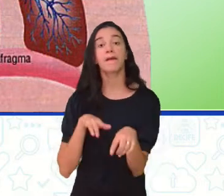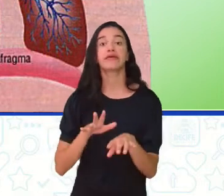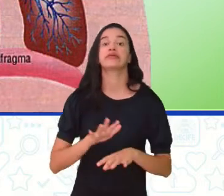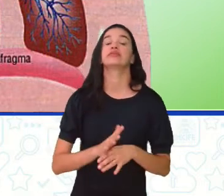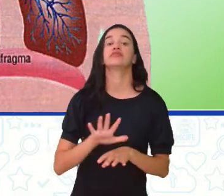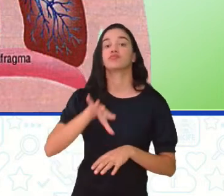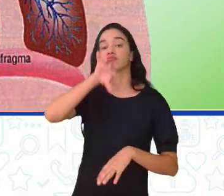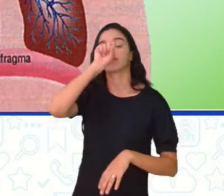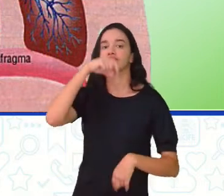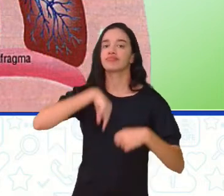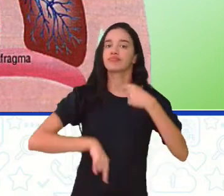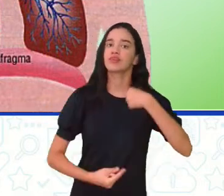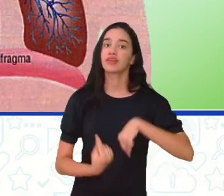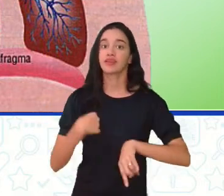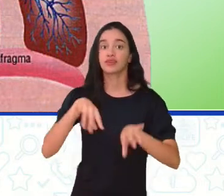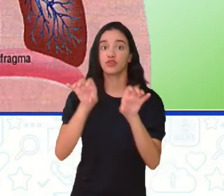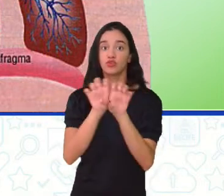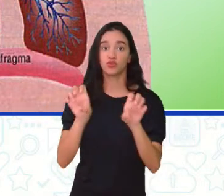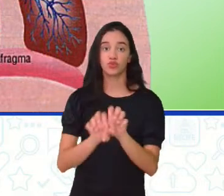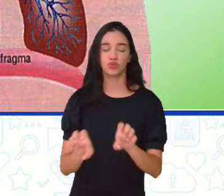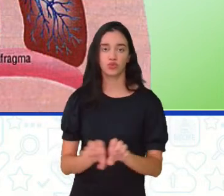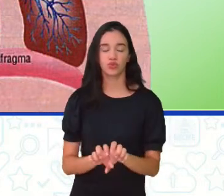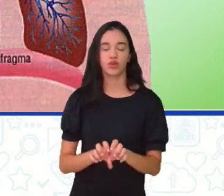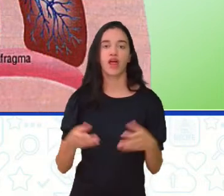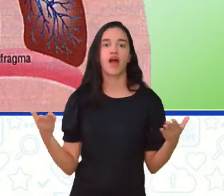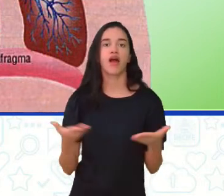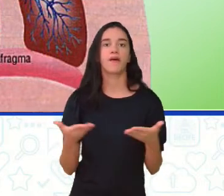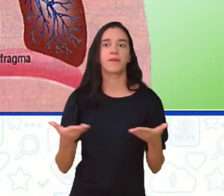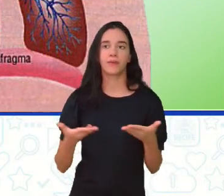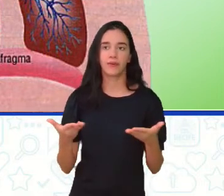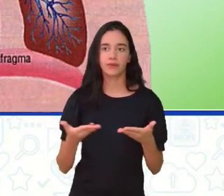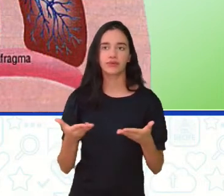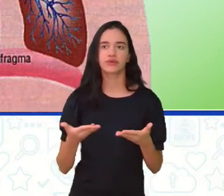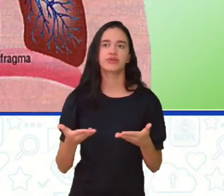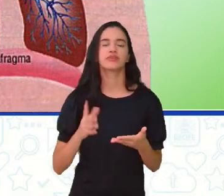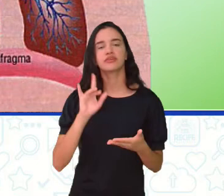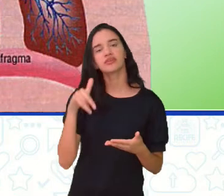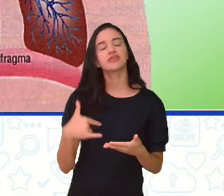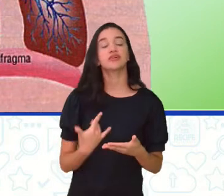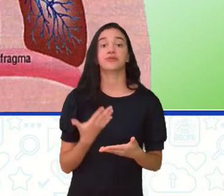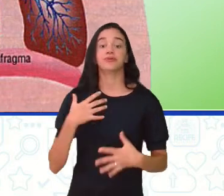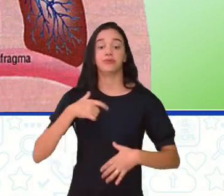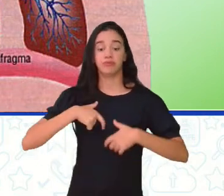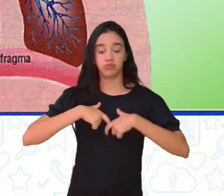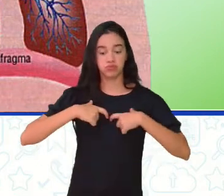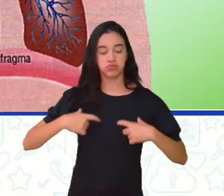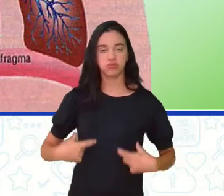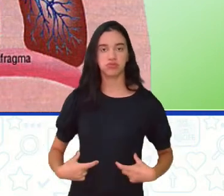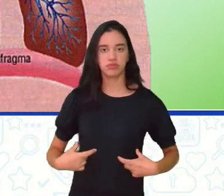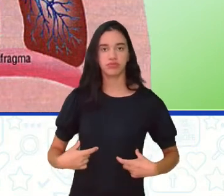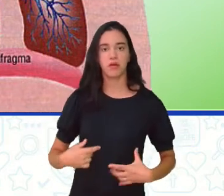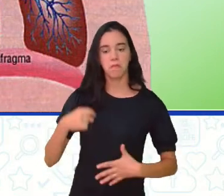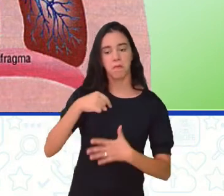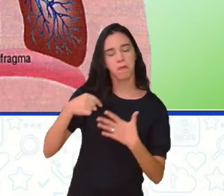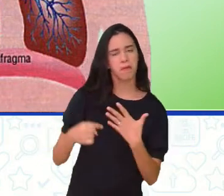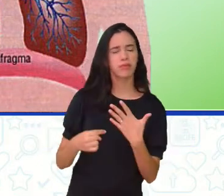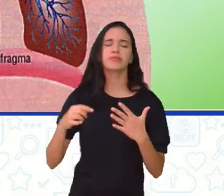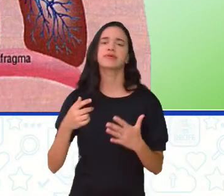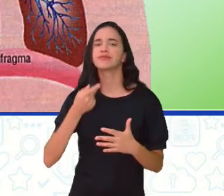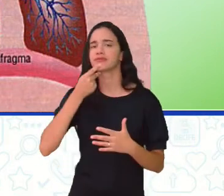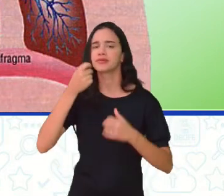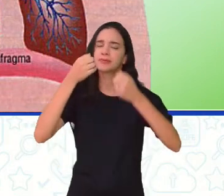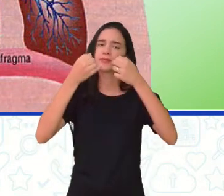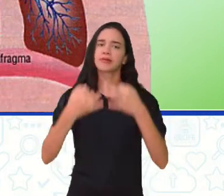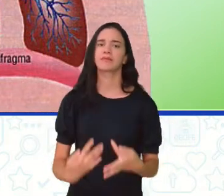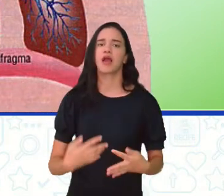respiratório humano e suas estruturas. E a gente vai ver agora as vias aéreas e os pulmões. E eu vou apontar para vocês e falar um pouquinho a